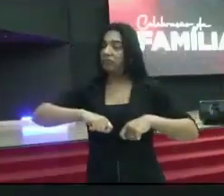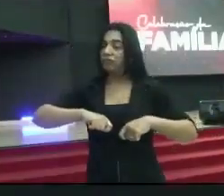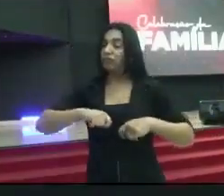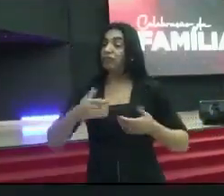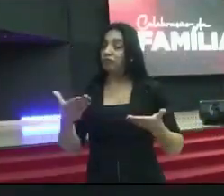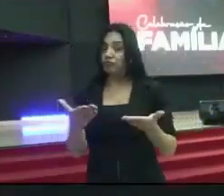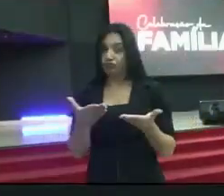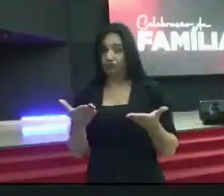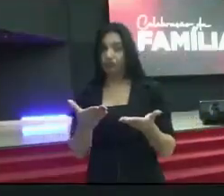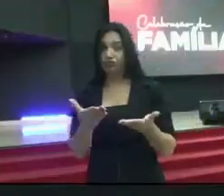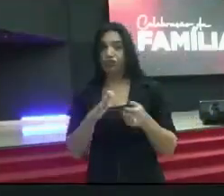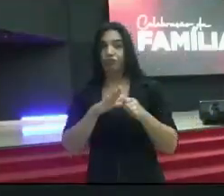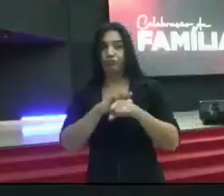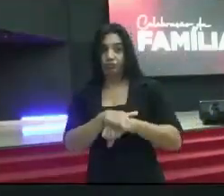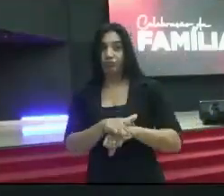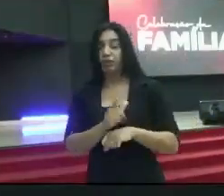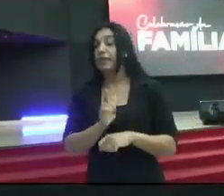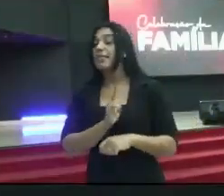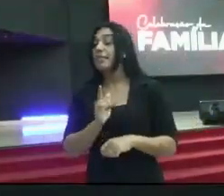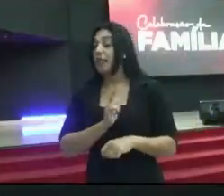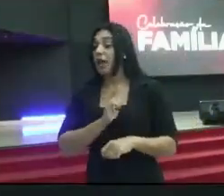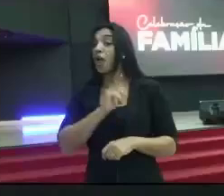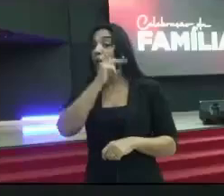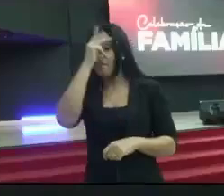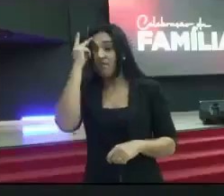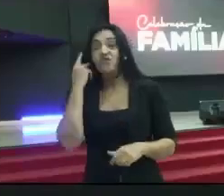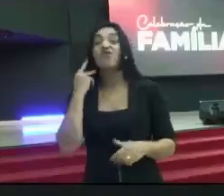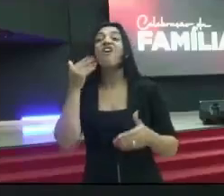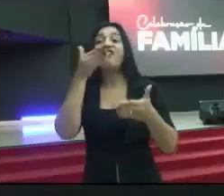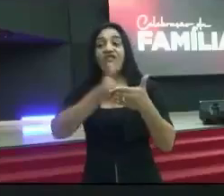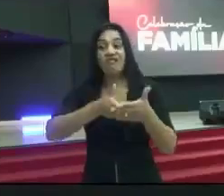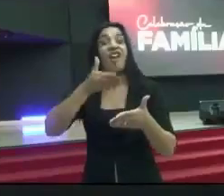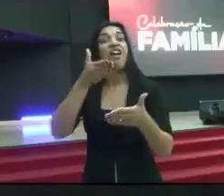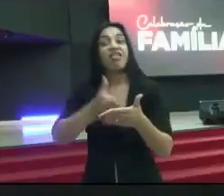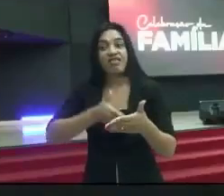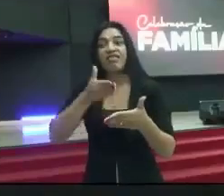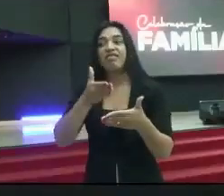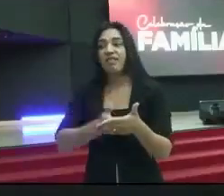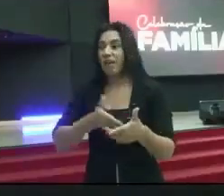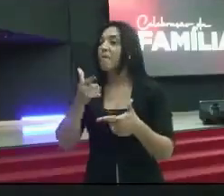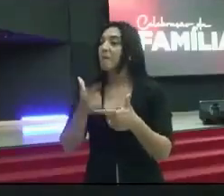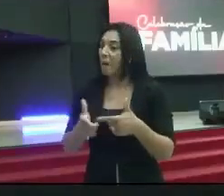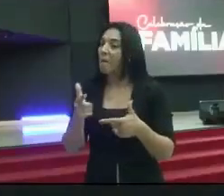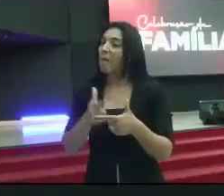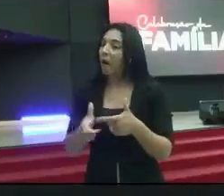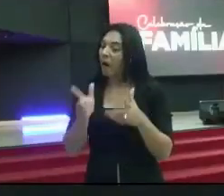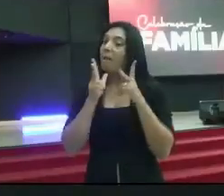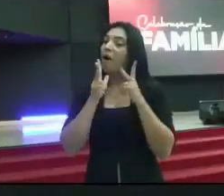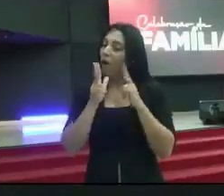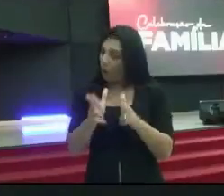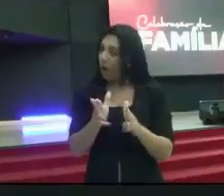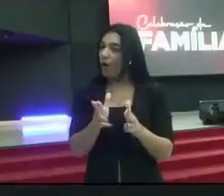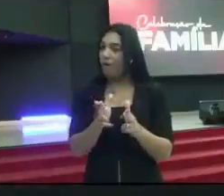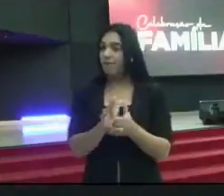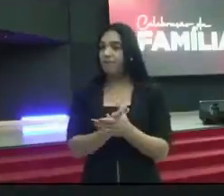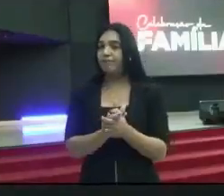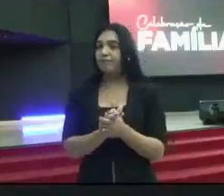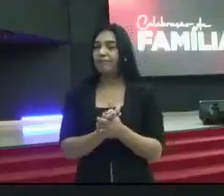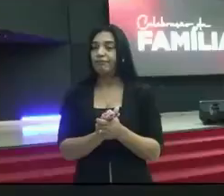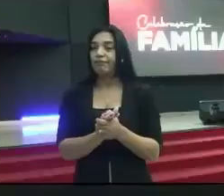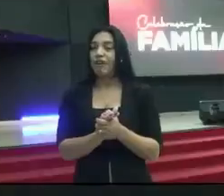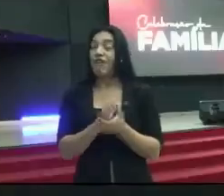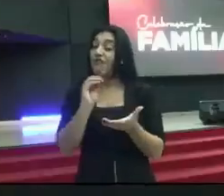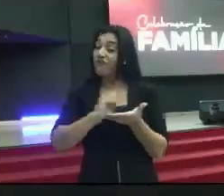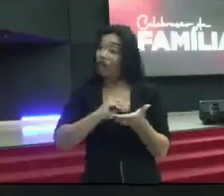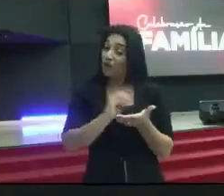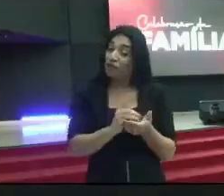noite você esteja enfrentando uma escassez na sua vida. Falta